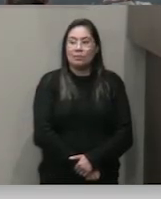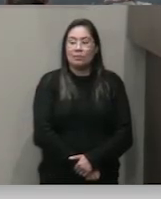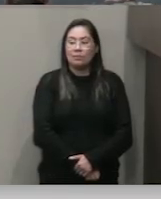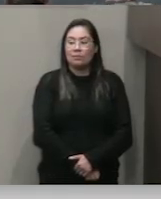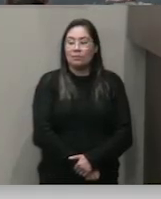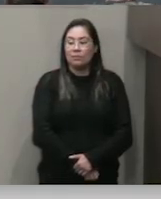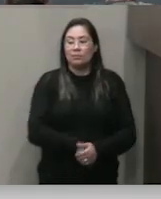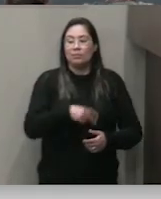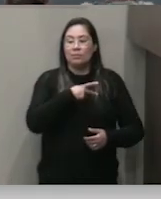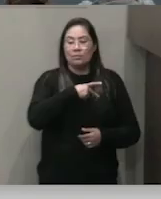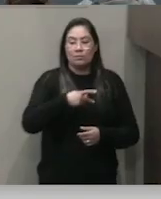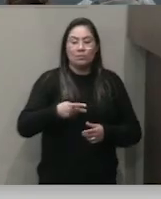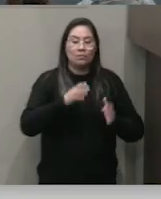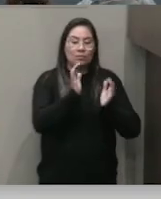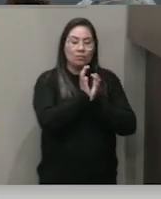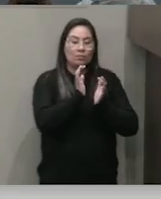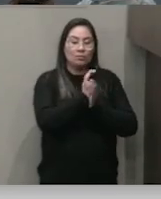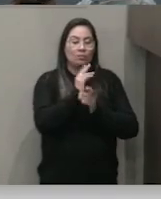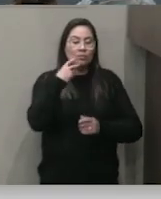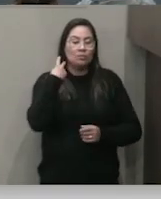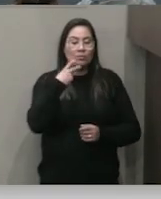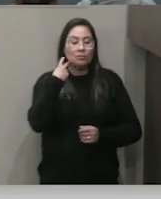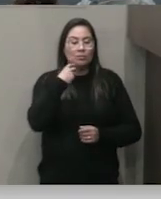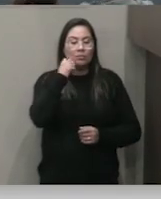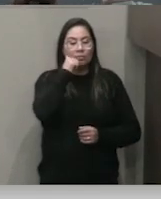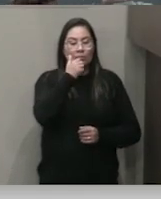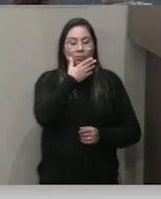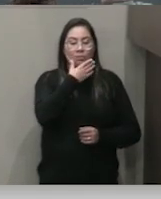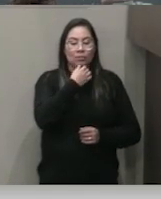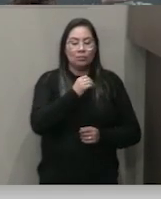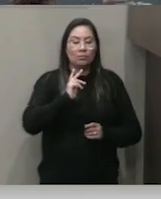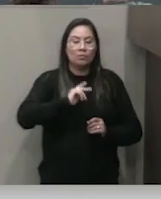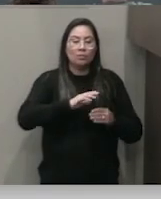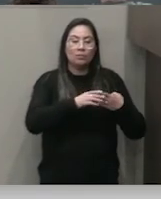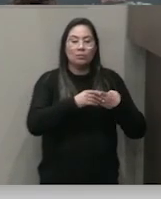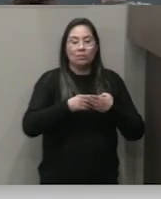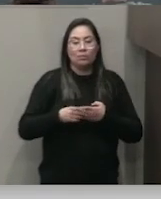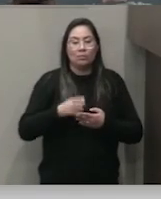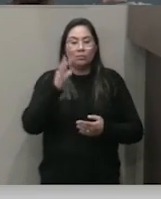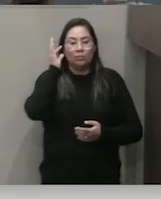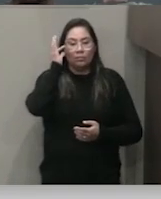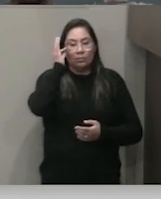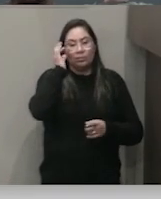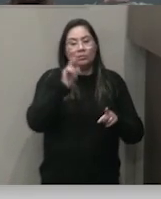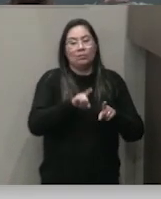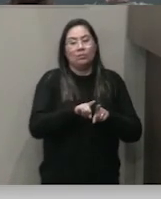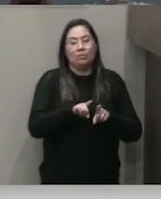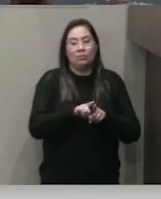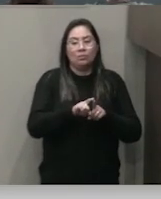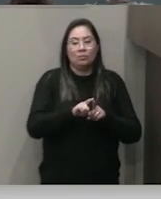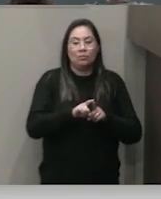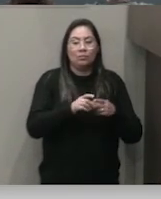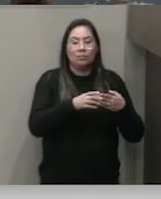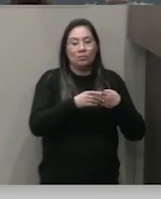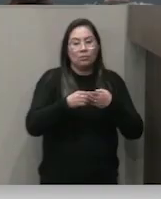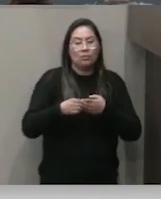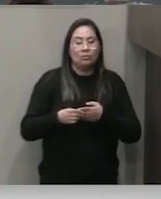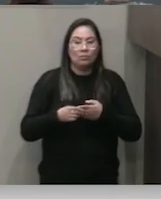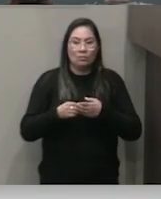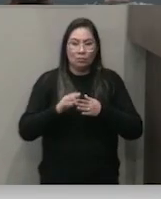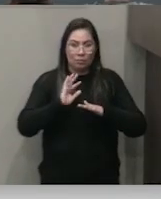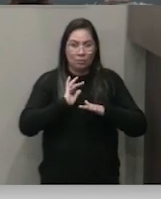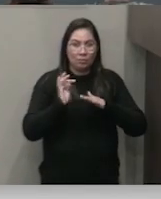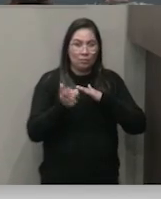Senhor presidente, colegas vereadores, vereadoras, público que nos acompanha presencialmente e também você que nos acompanha através das redes